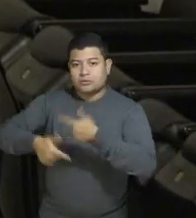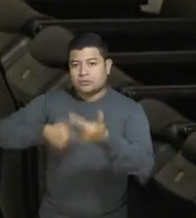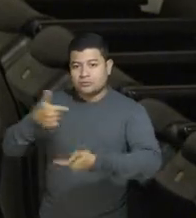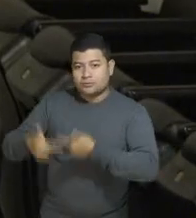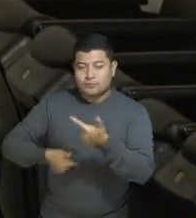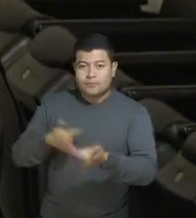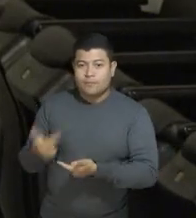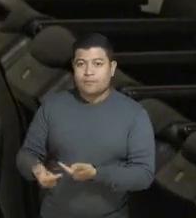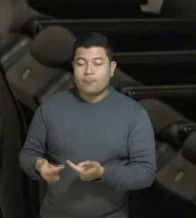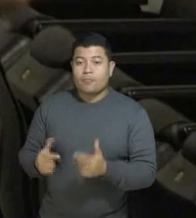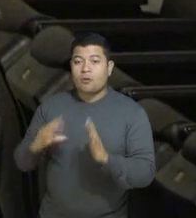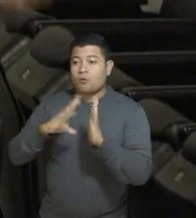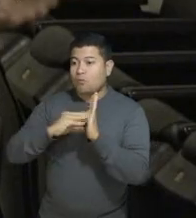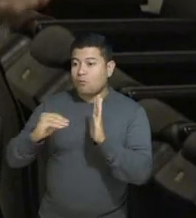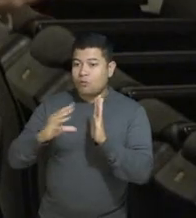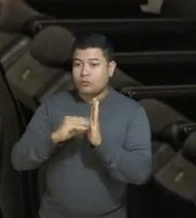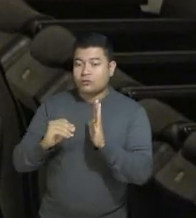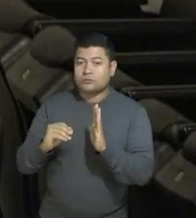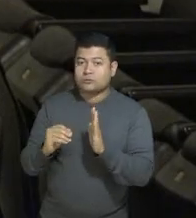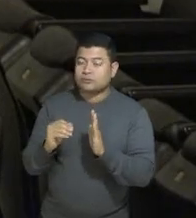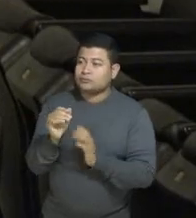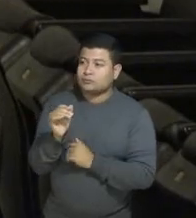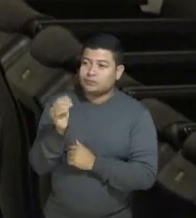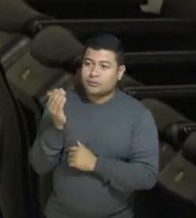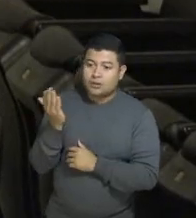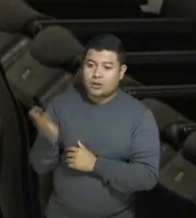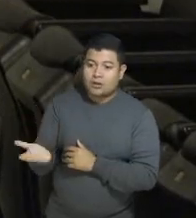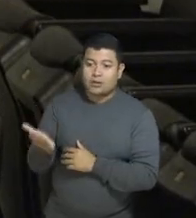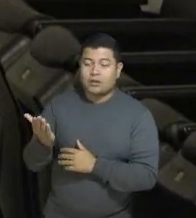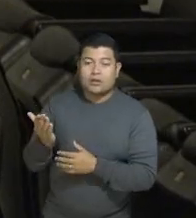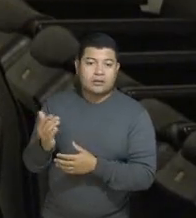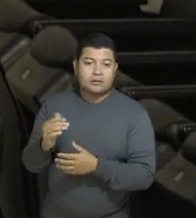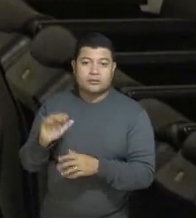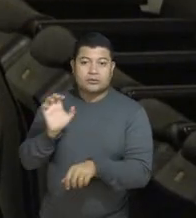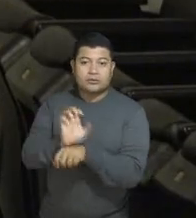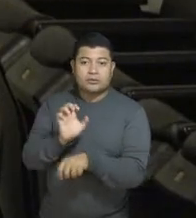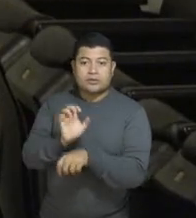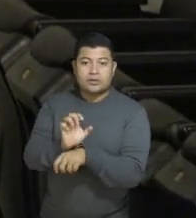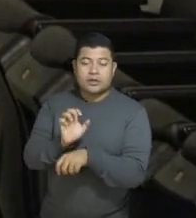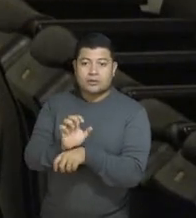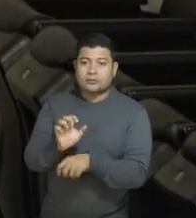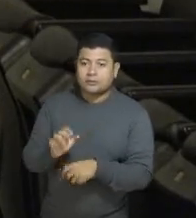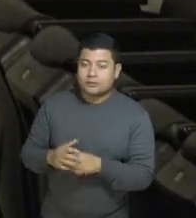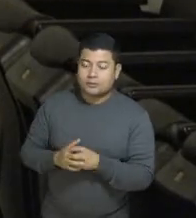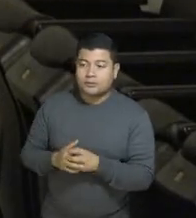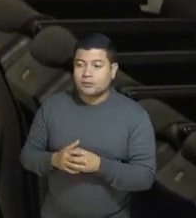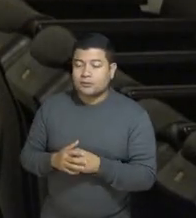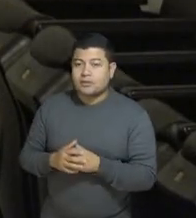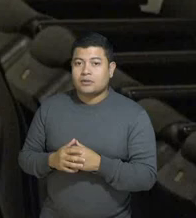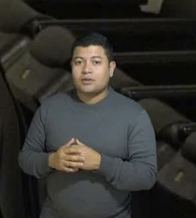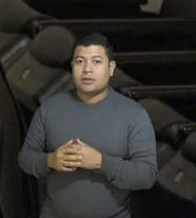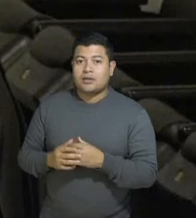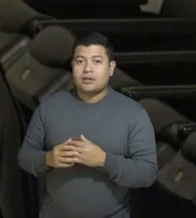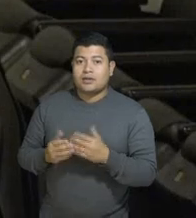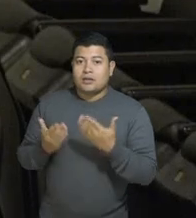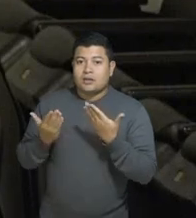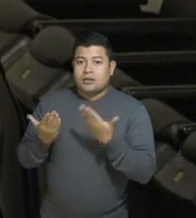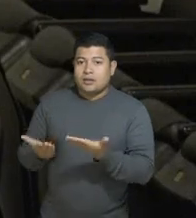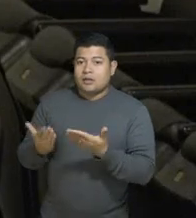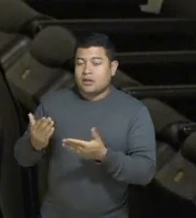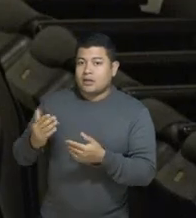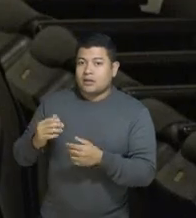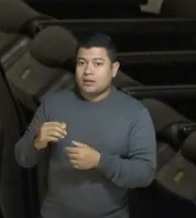do modelo do Estado do Mato Grosso, é uma diretriz, né, para regulamentar e para regulamentar a lei